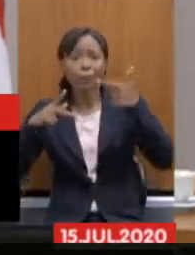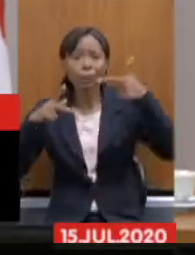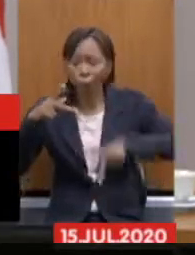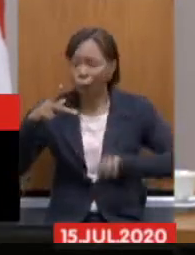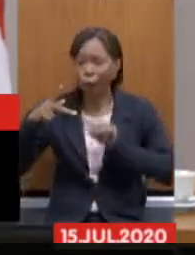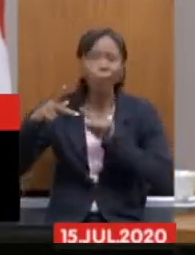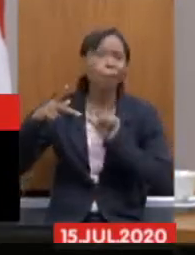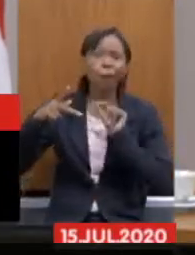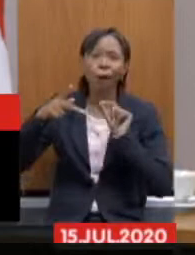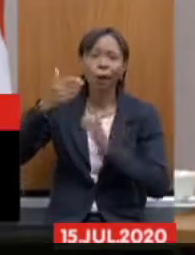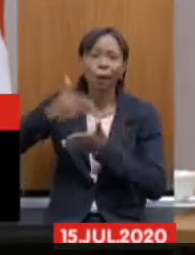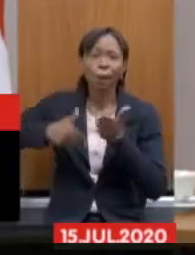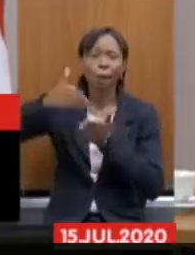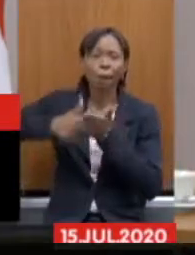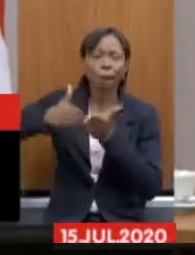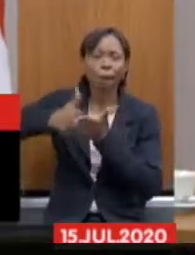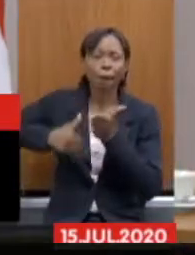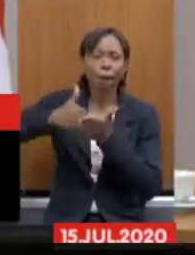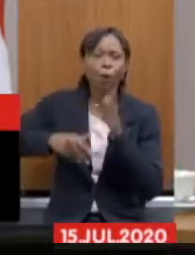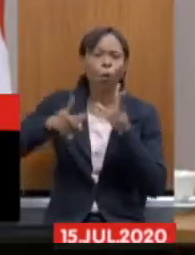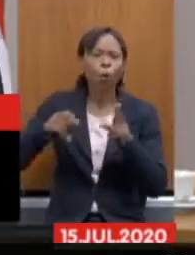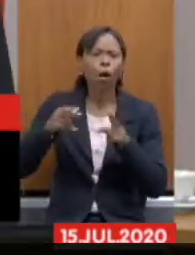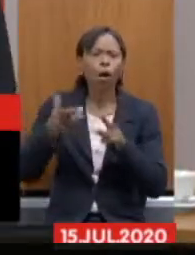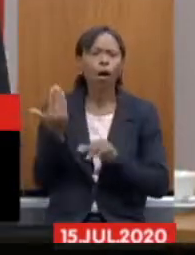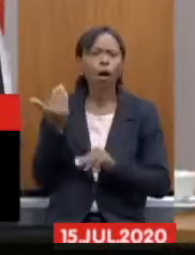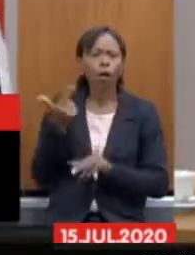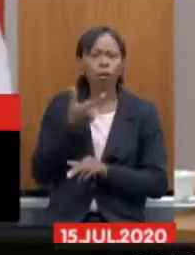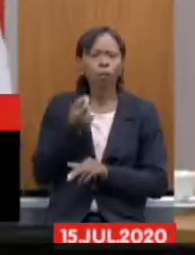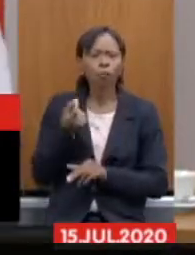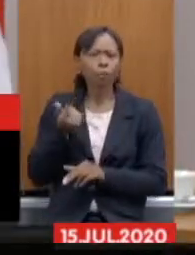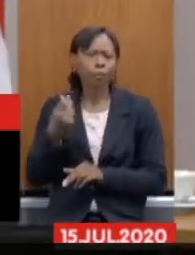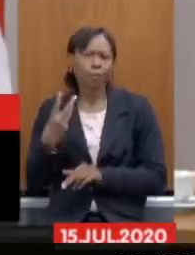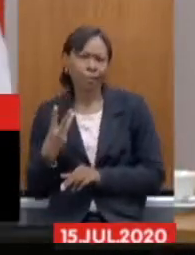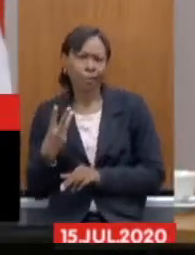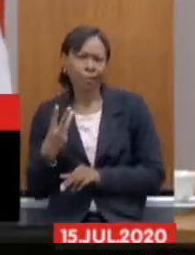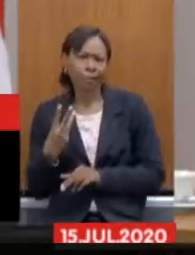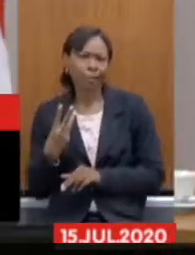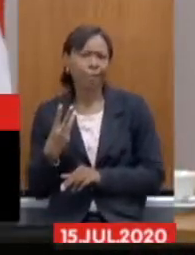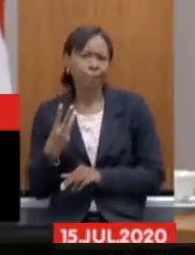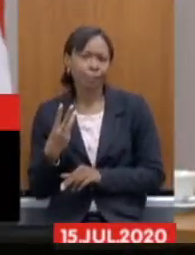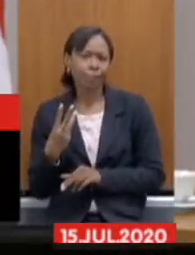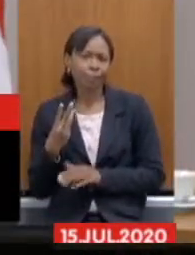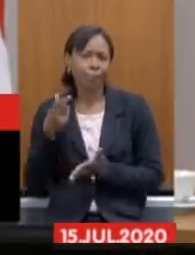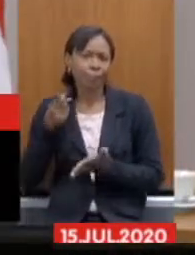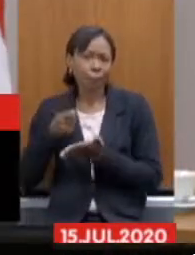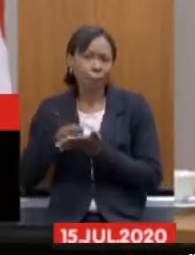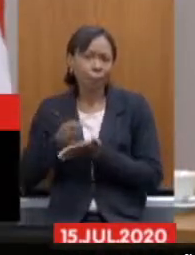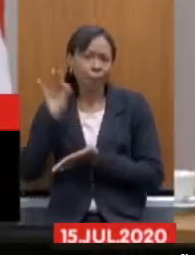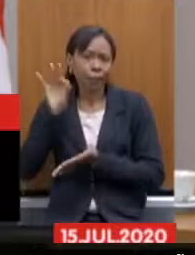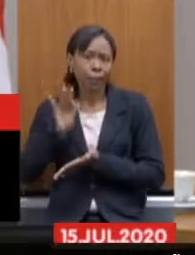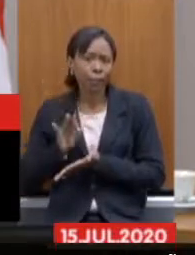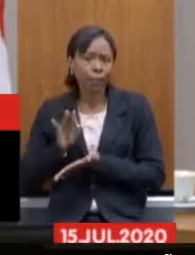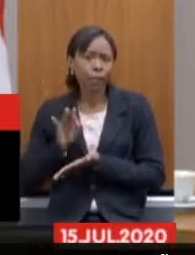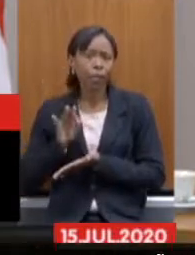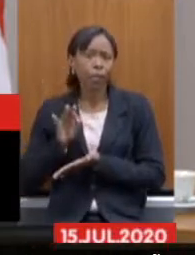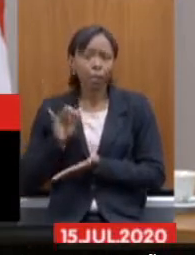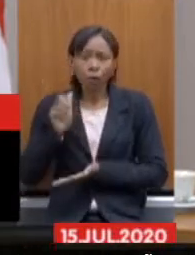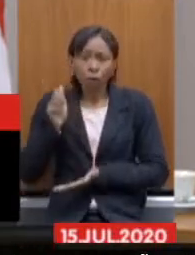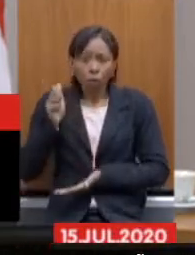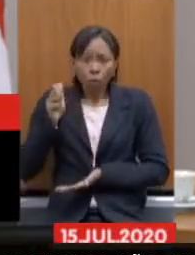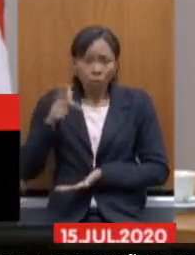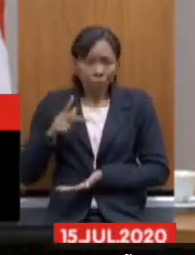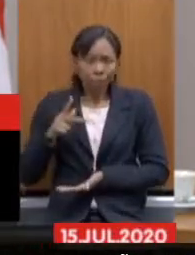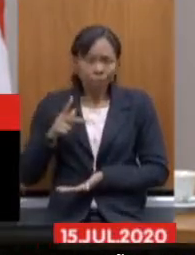previdenciários como ocorreu em 2003 com a taxação dos inativos desta forma o